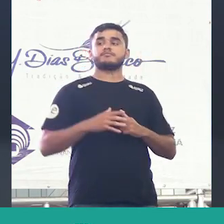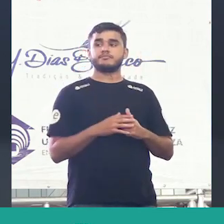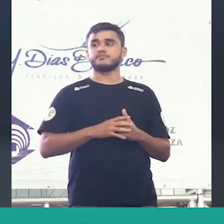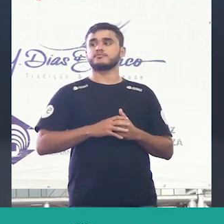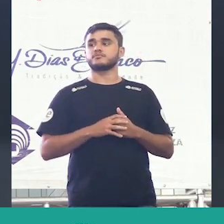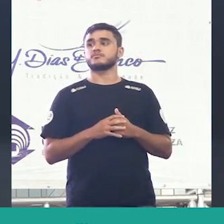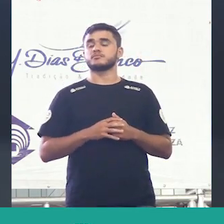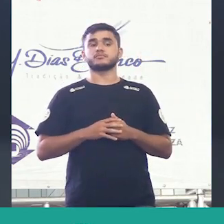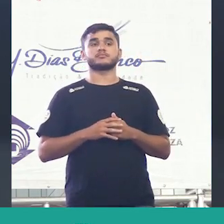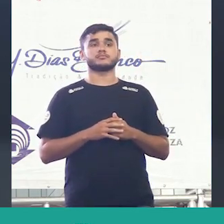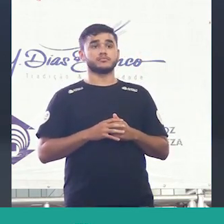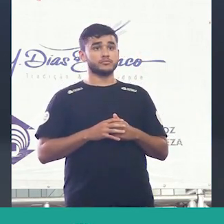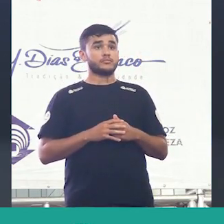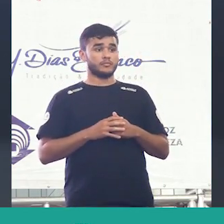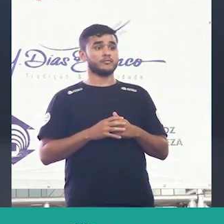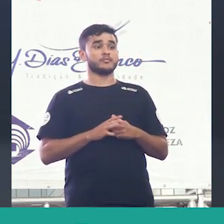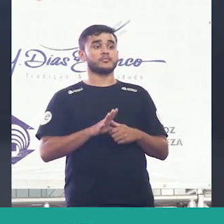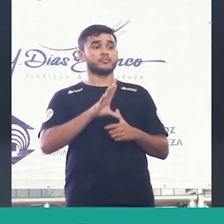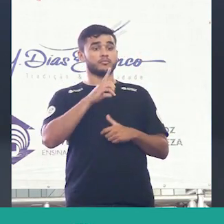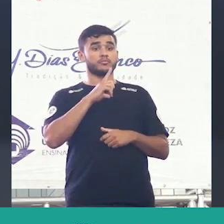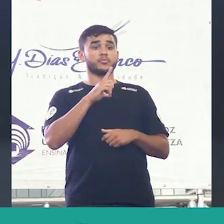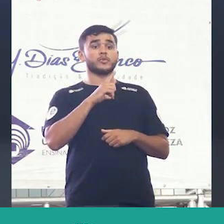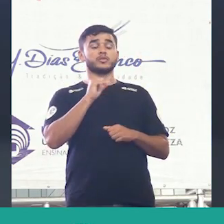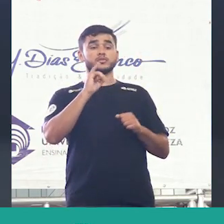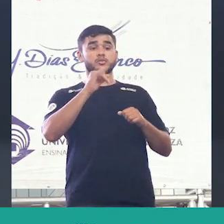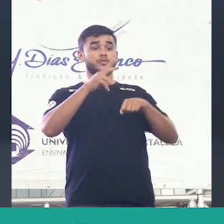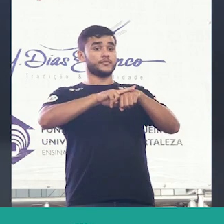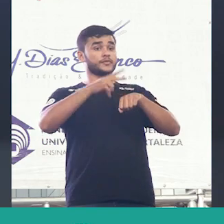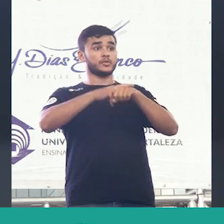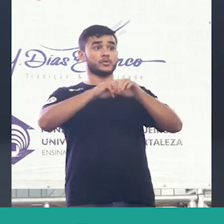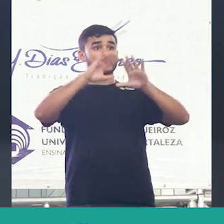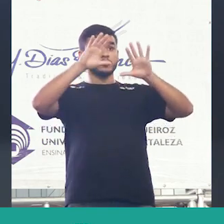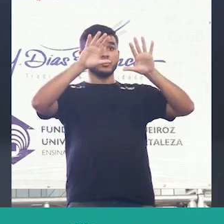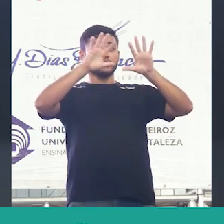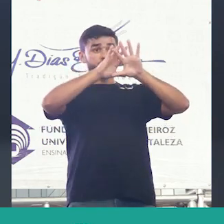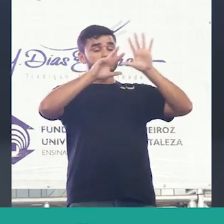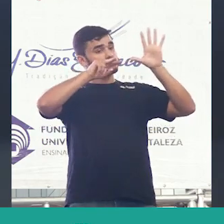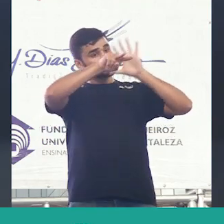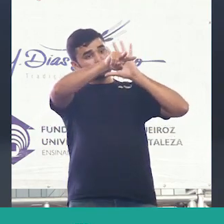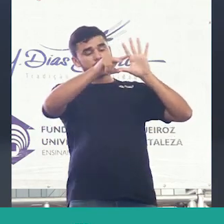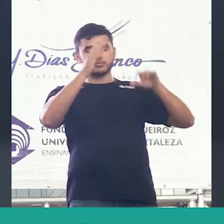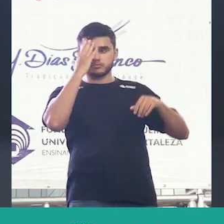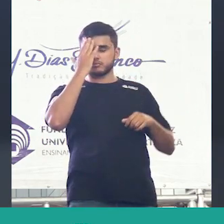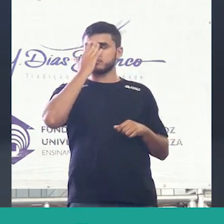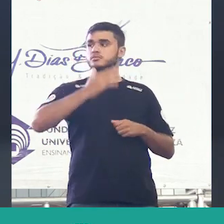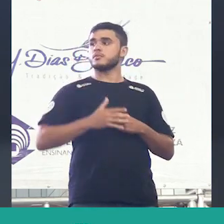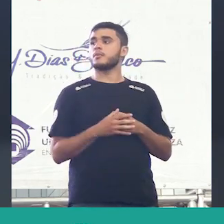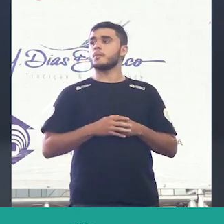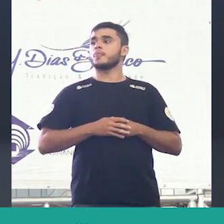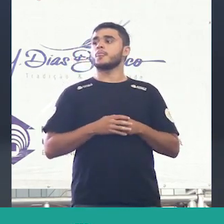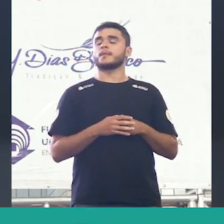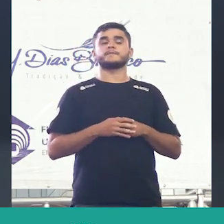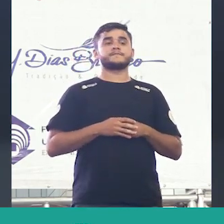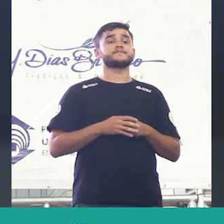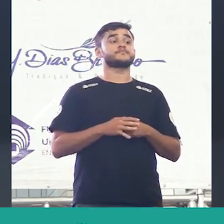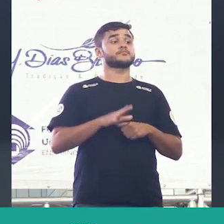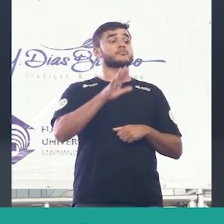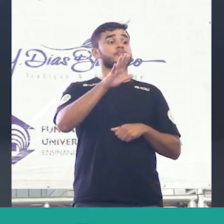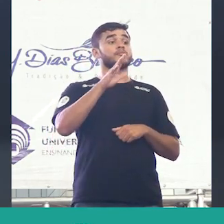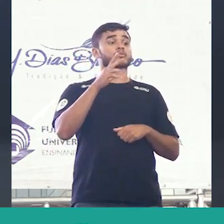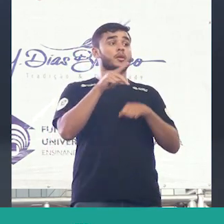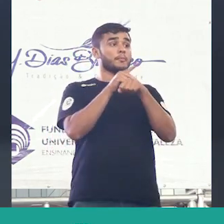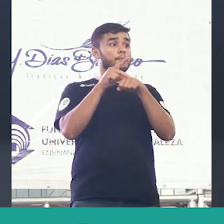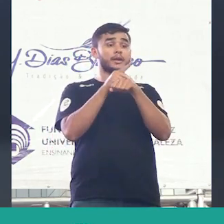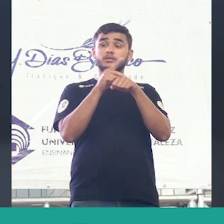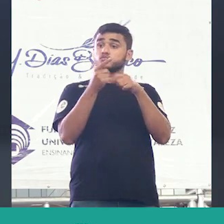vejo. O vidro eu não vejo que é transparente. Certo? Se ele for transparente. Já o preto eu não vejo porque não tem